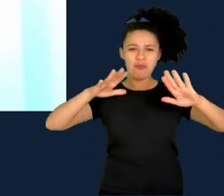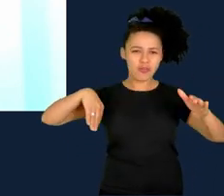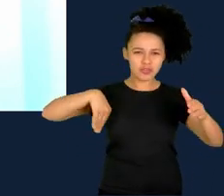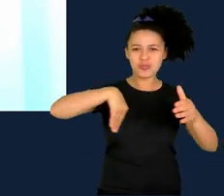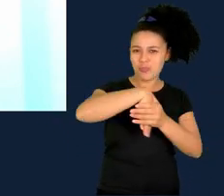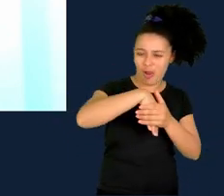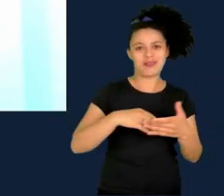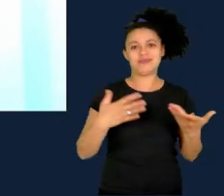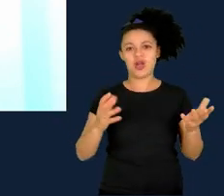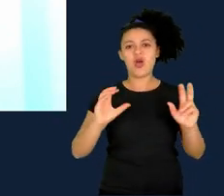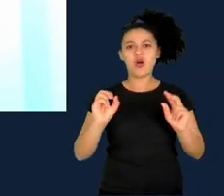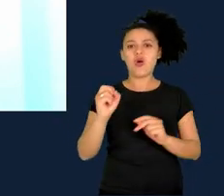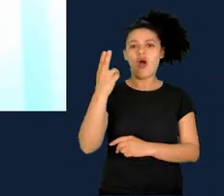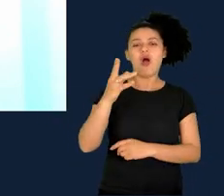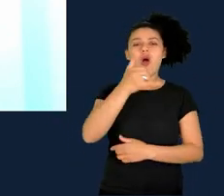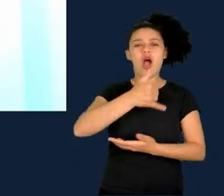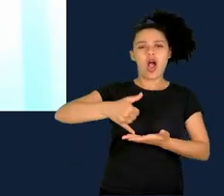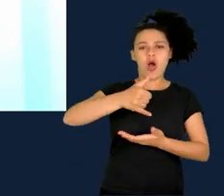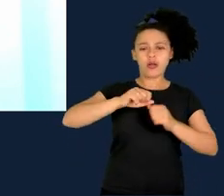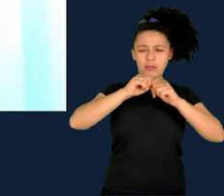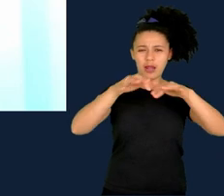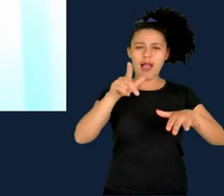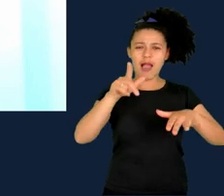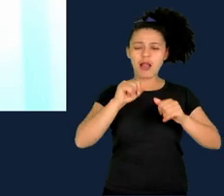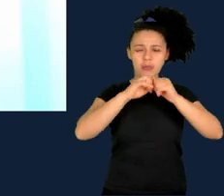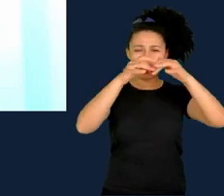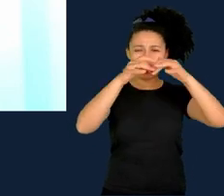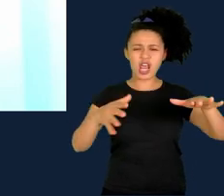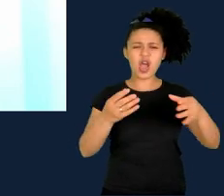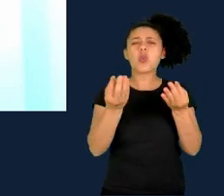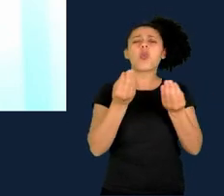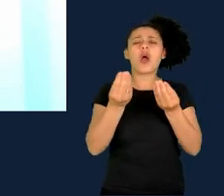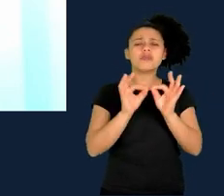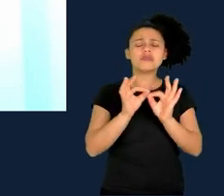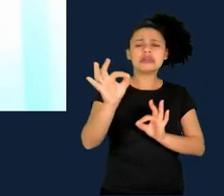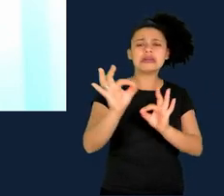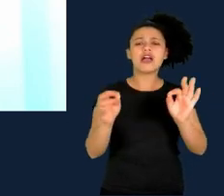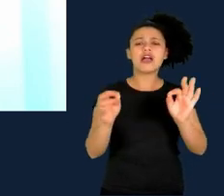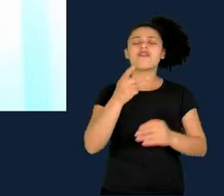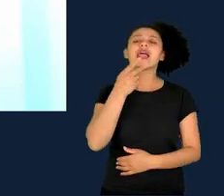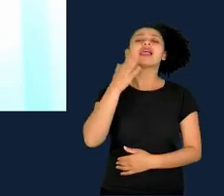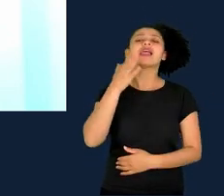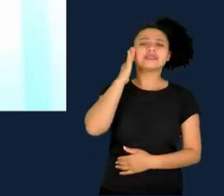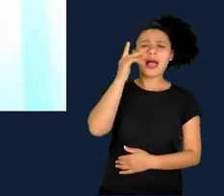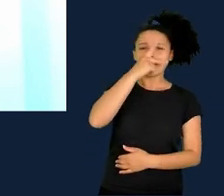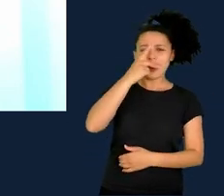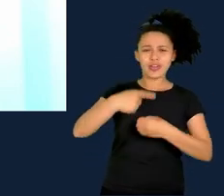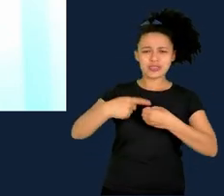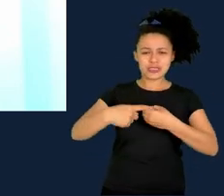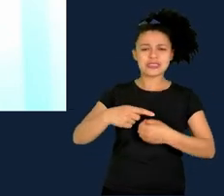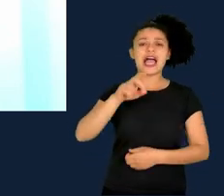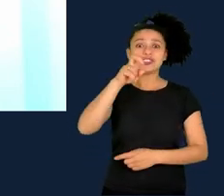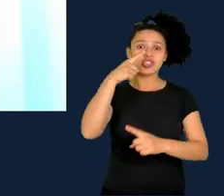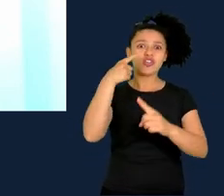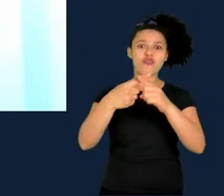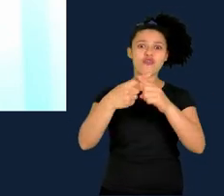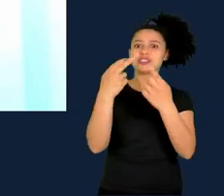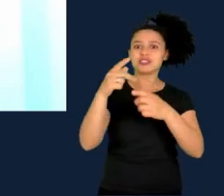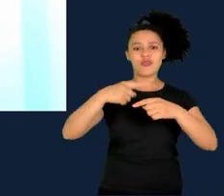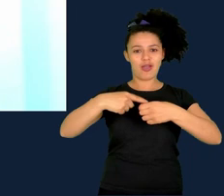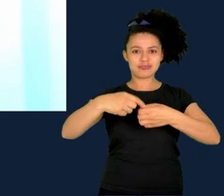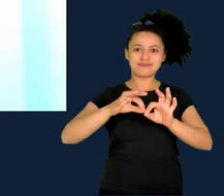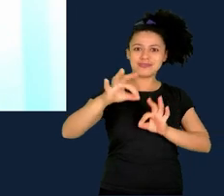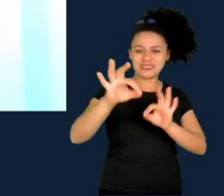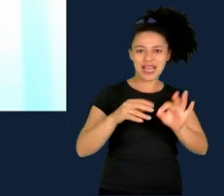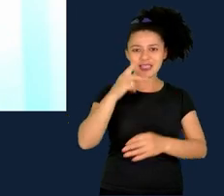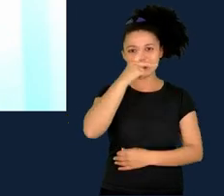petróleo ou de óleo no Golfo, lá no último desastre no Golfo que a gente teve, isso